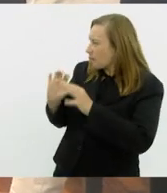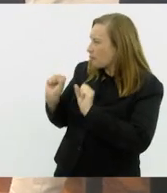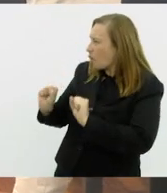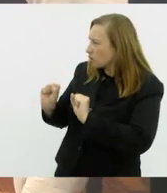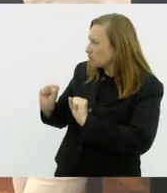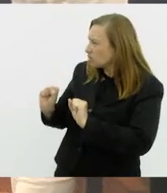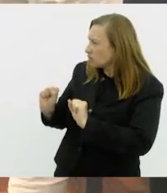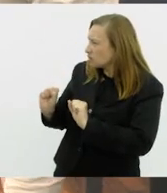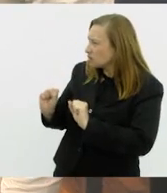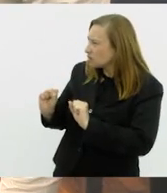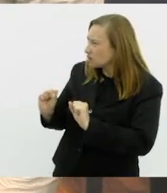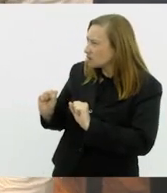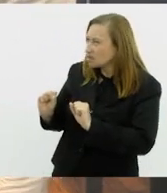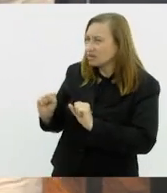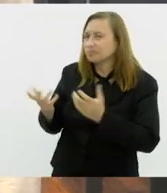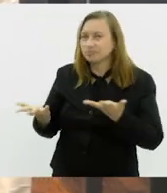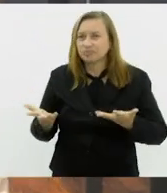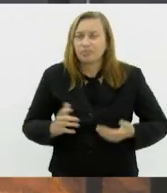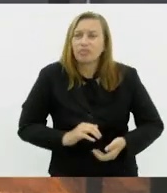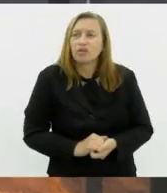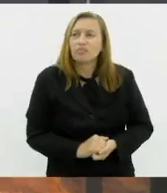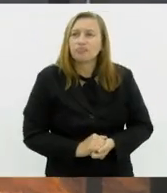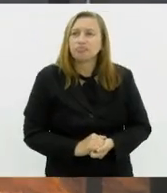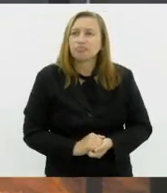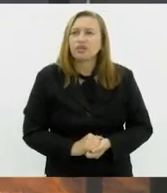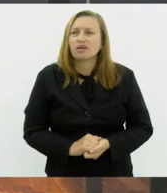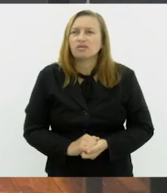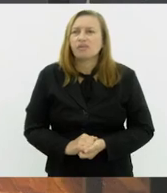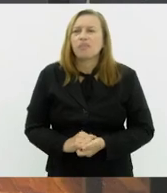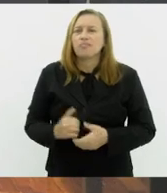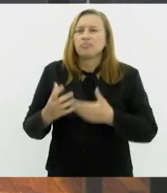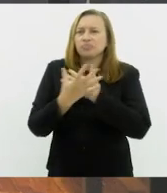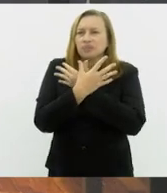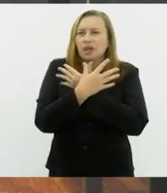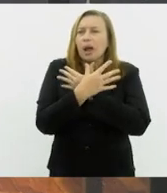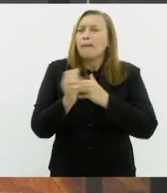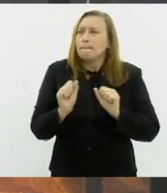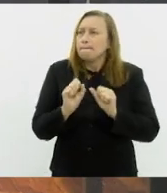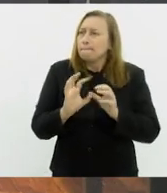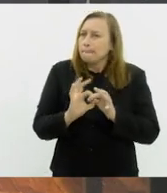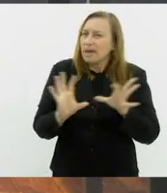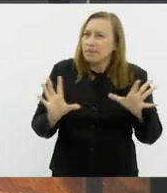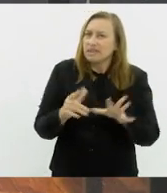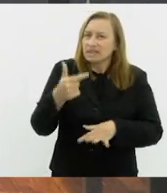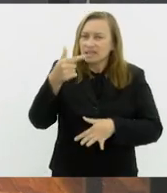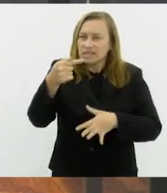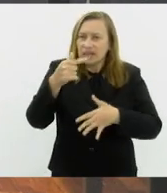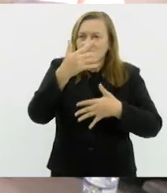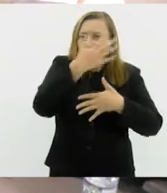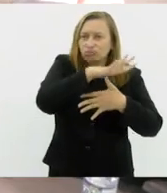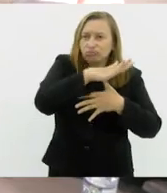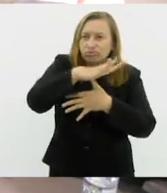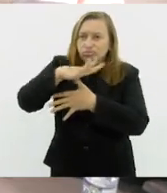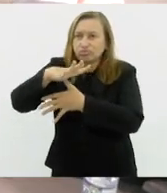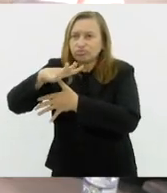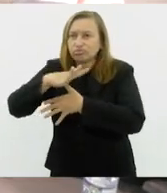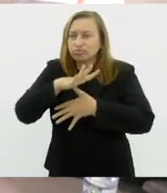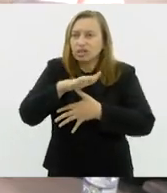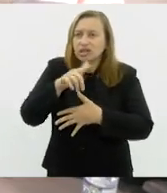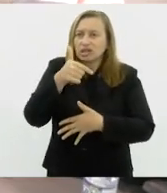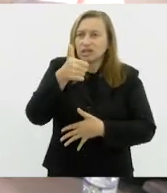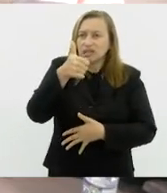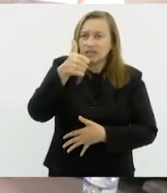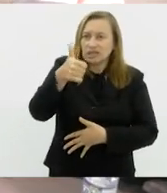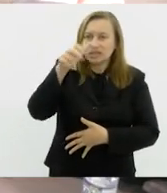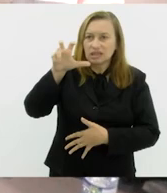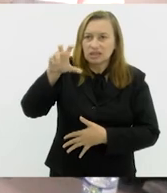permitido? Será que a autoridade aeronáutica permite que tenha 7 aeronaves voando num perímetro de 150 metros de